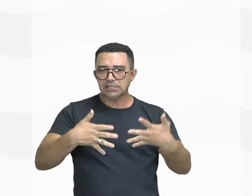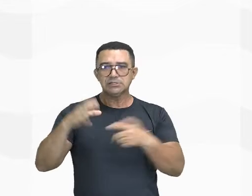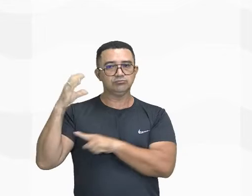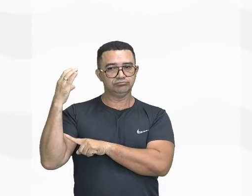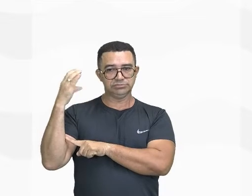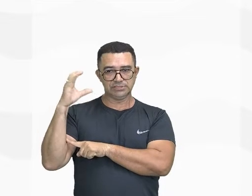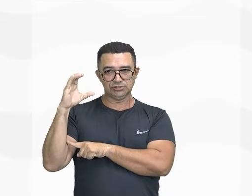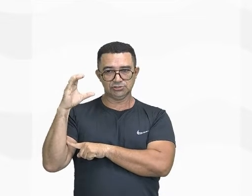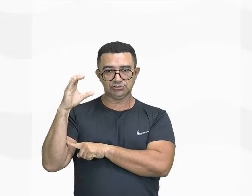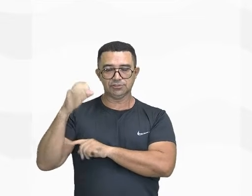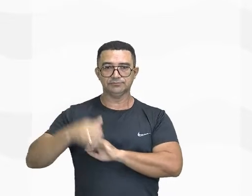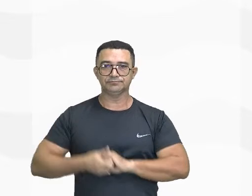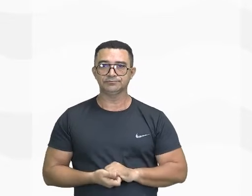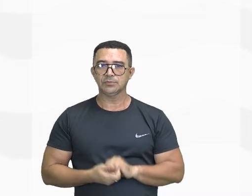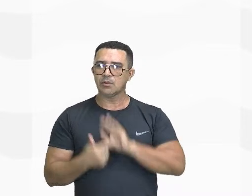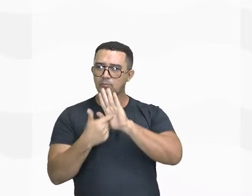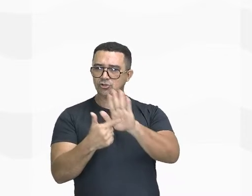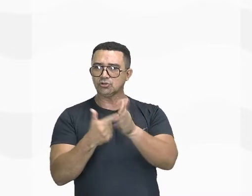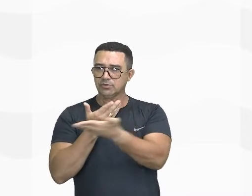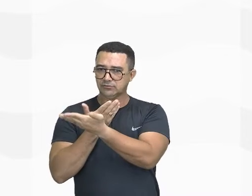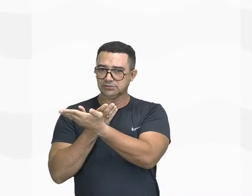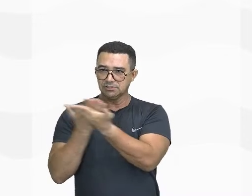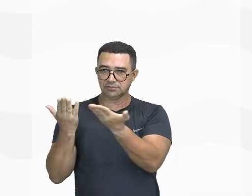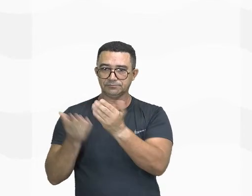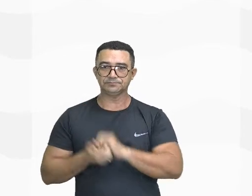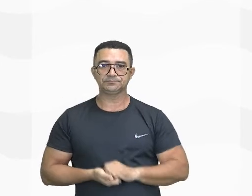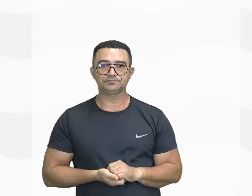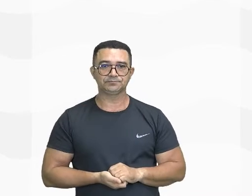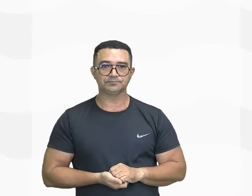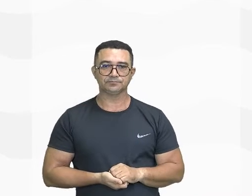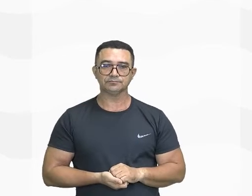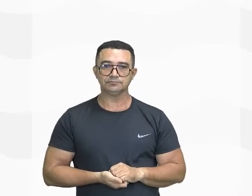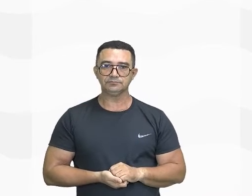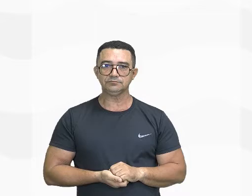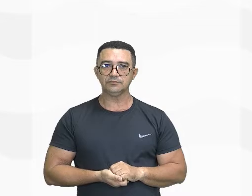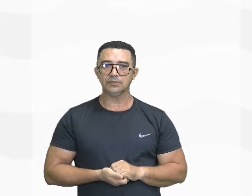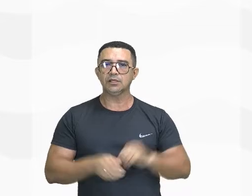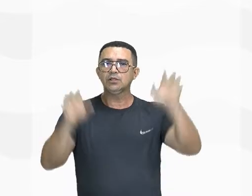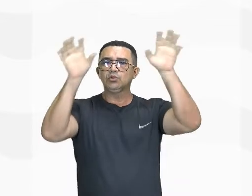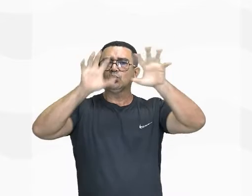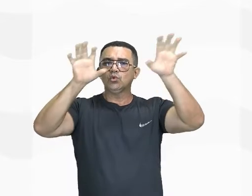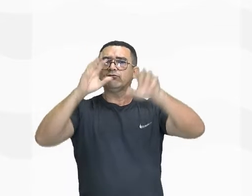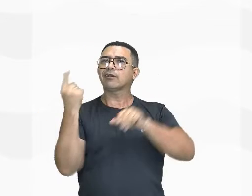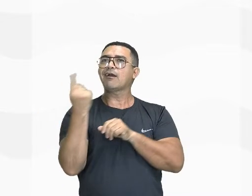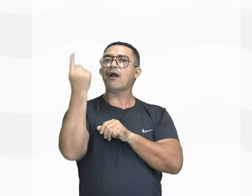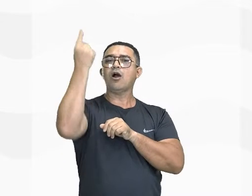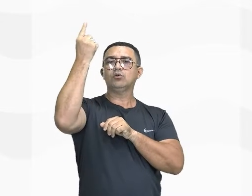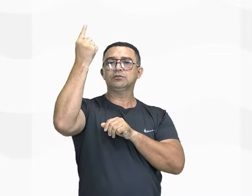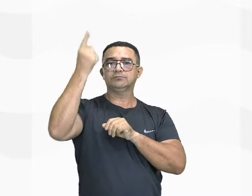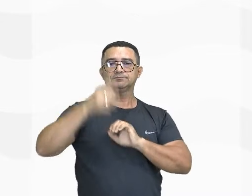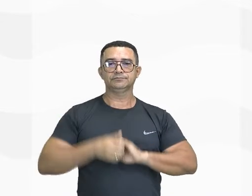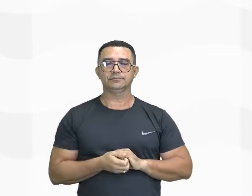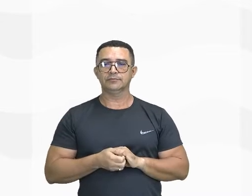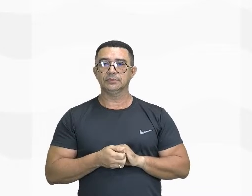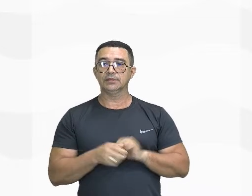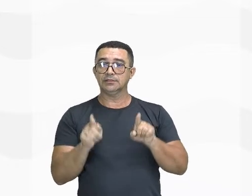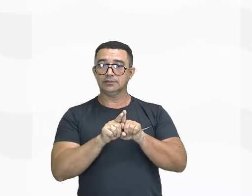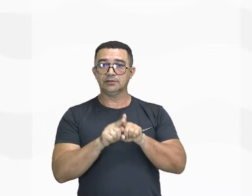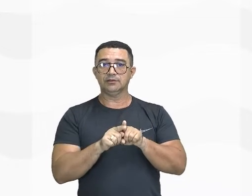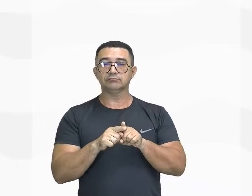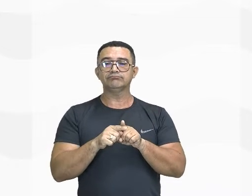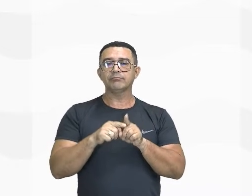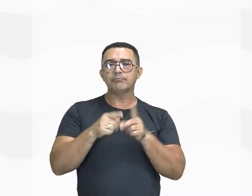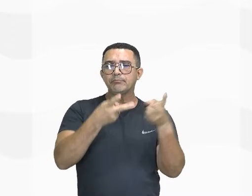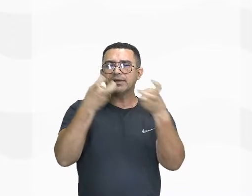Nós esquematizamos aí bonitinho, olha, numa figura. Temos aí, olha, nas nuvens altas, não é, professor? Exatamente. Ali nas nuvens altas a gente